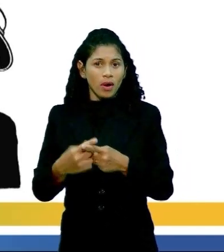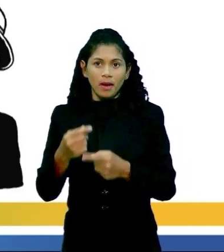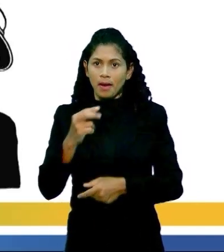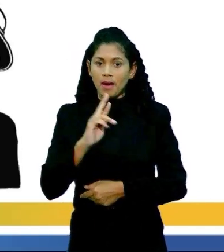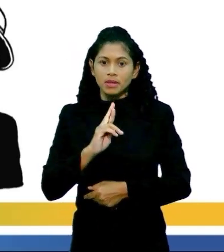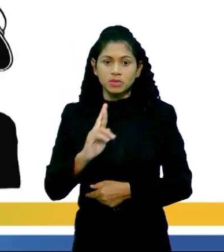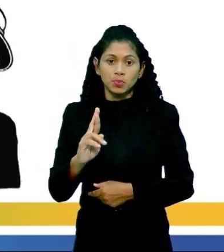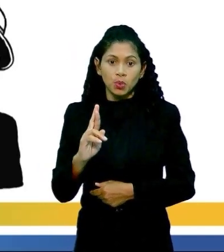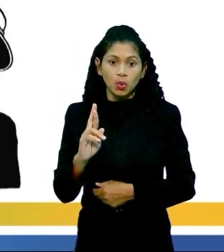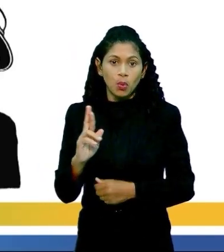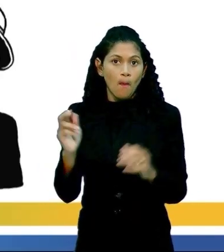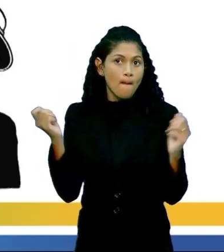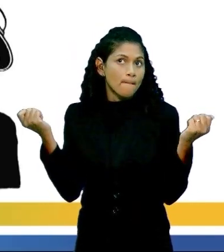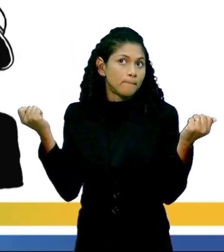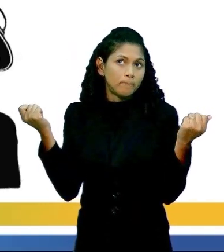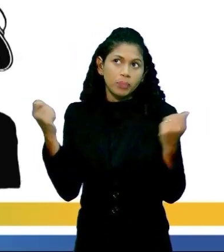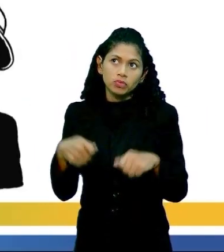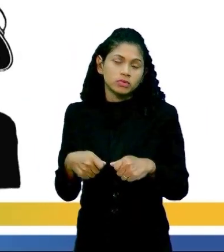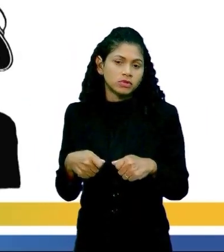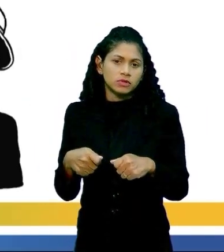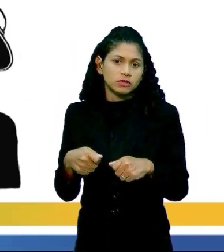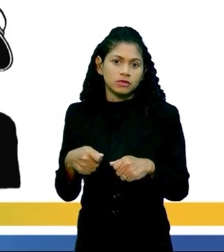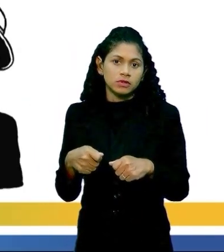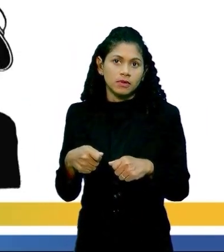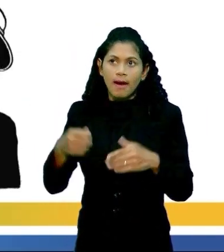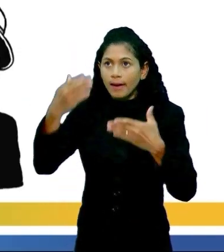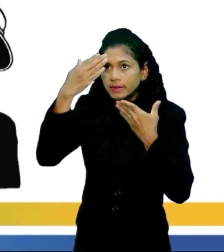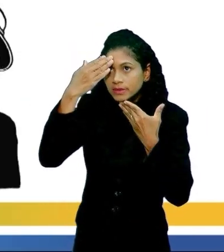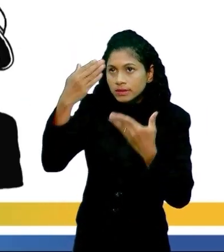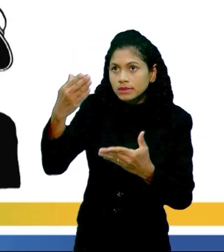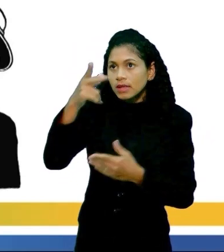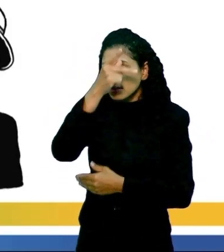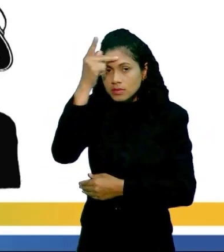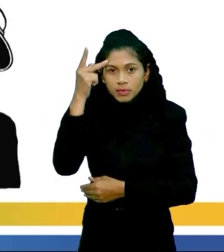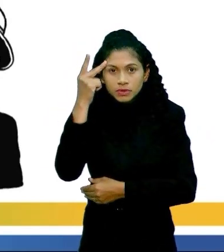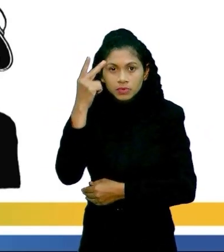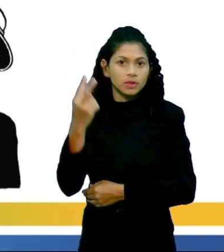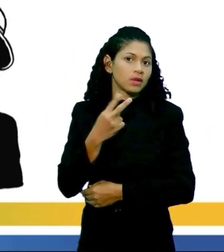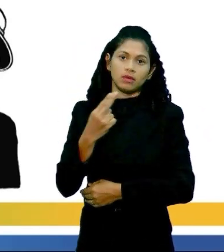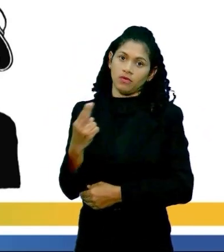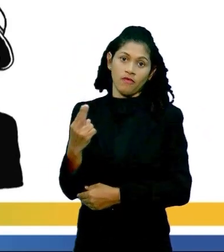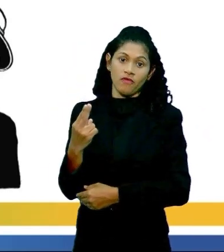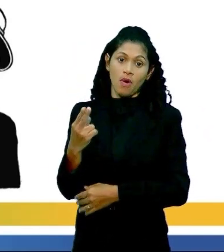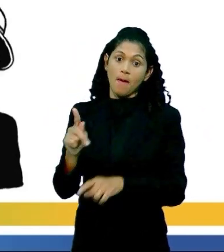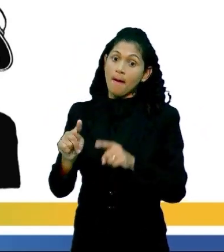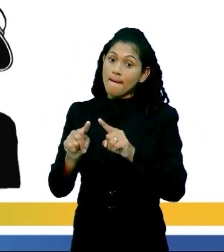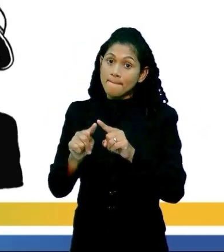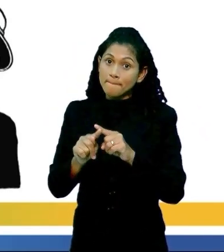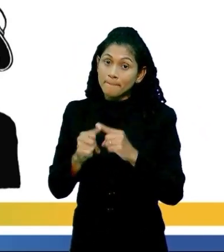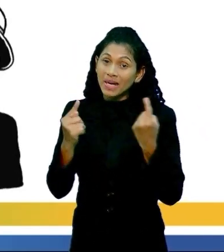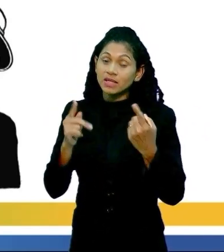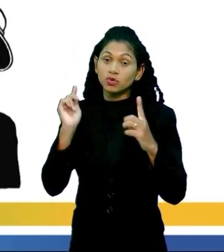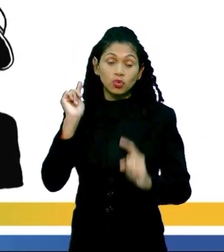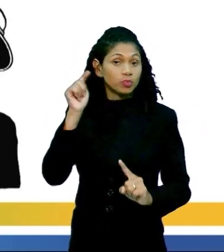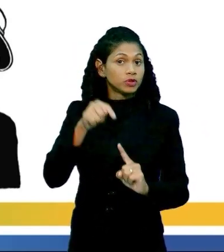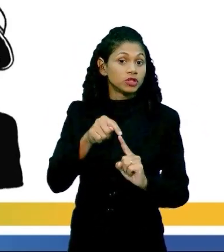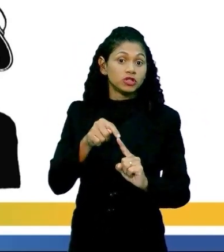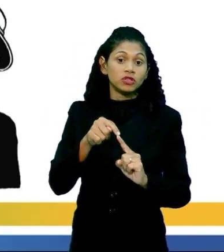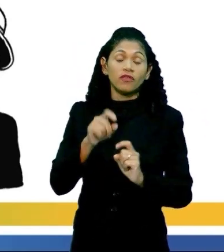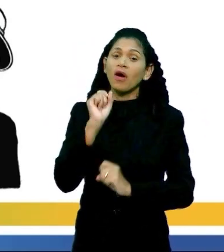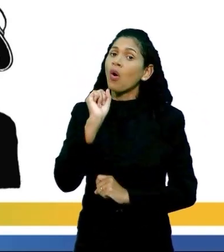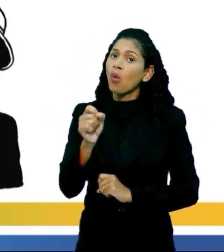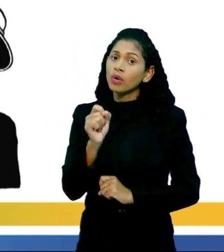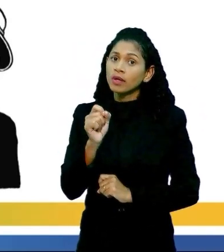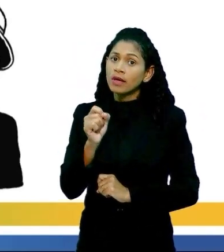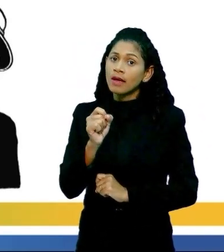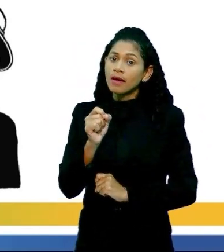campanha publicitária. Então, de certo, nossa resposta correta é convencer os fumantes a abandonar o vício, falando